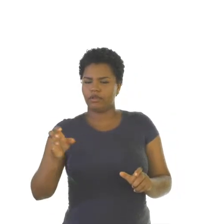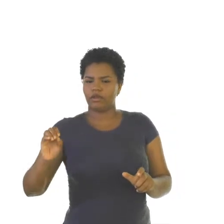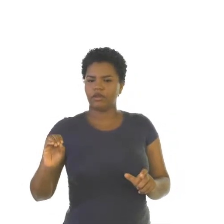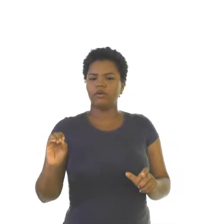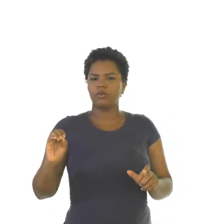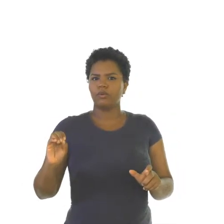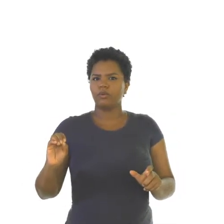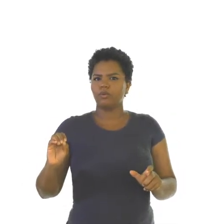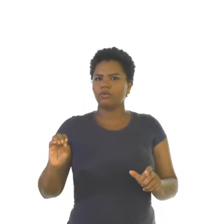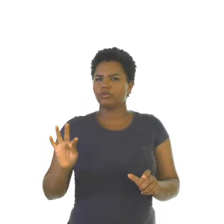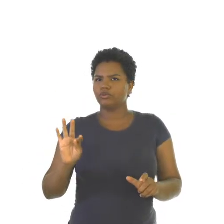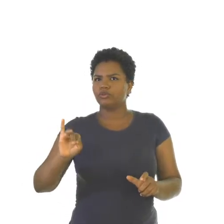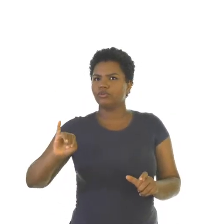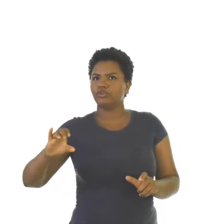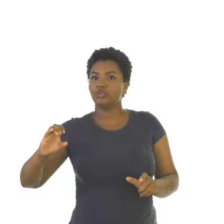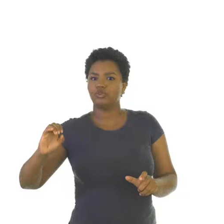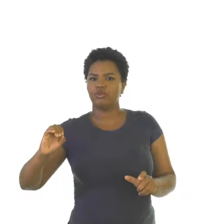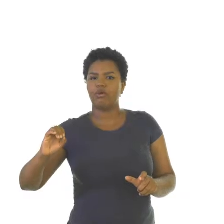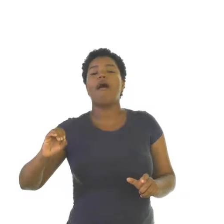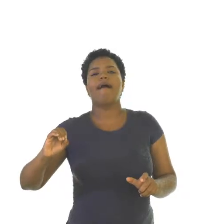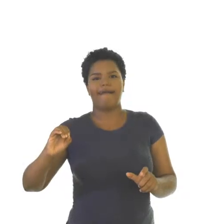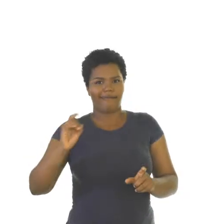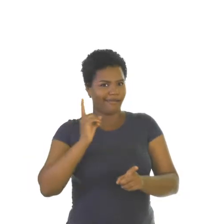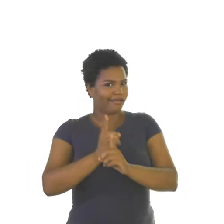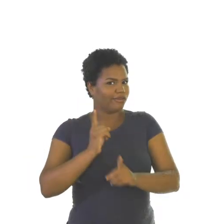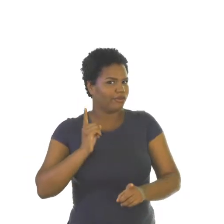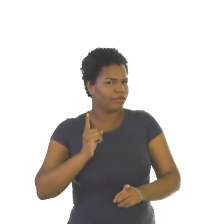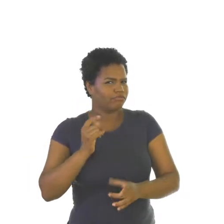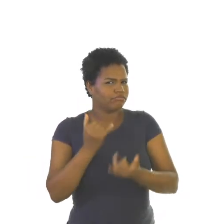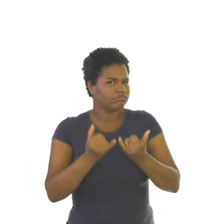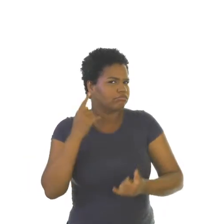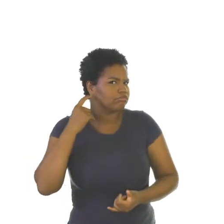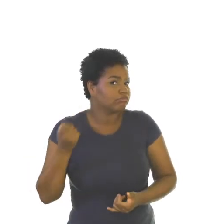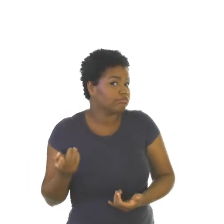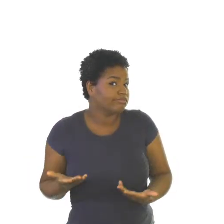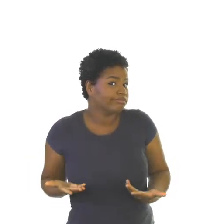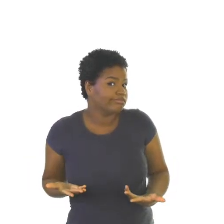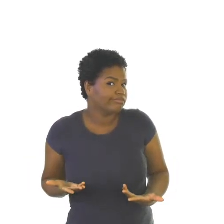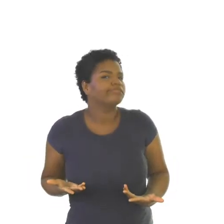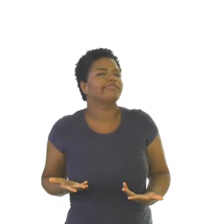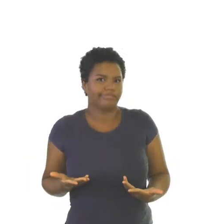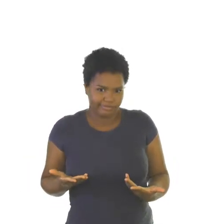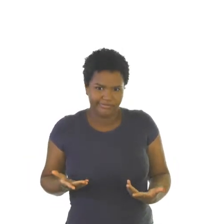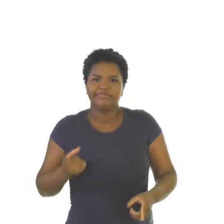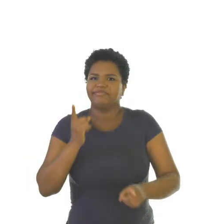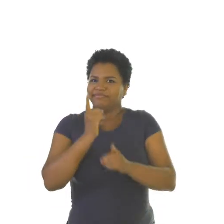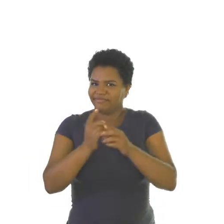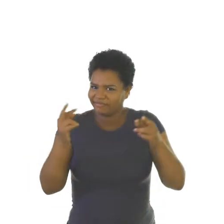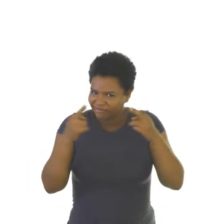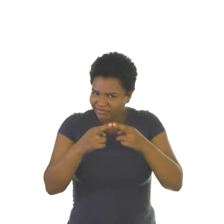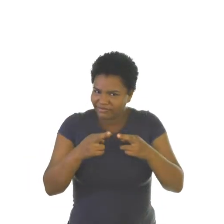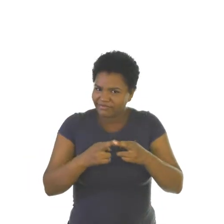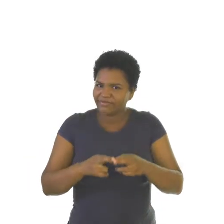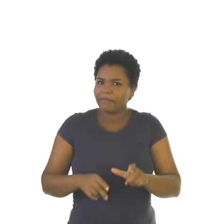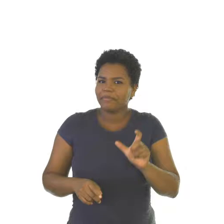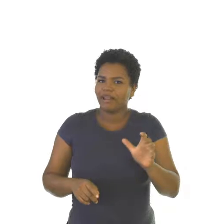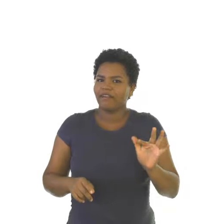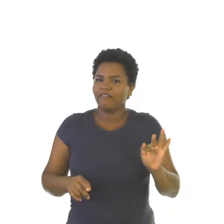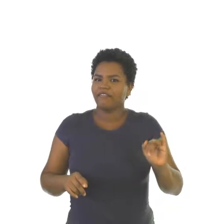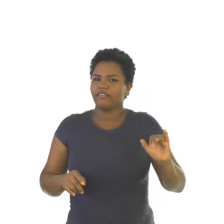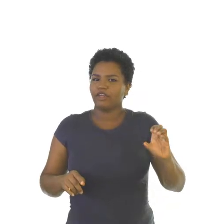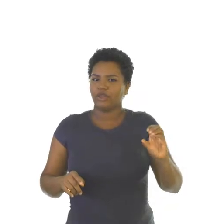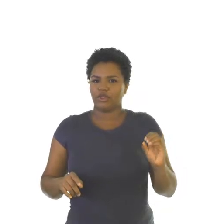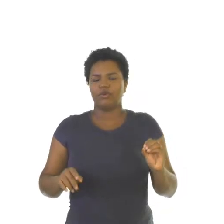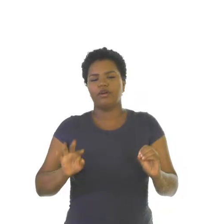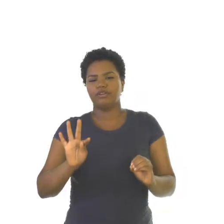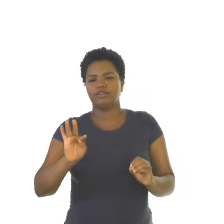Fio, tio. Acharam? É parecido o som? Então, encontramos a rima da palavra fio, que é